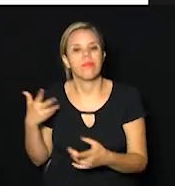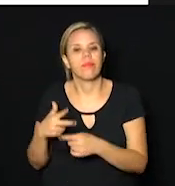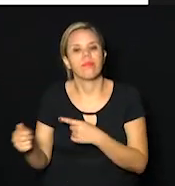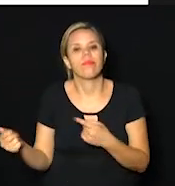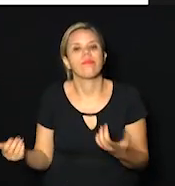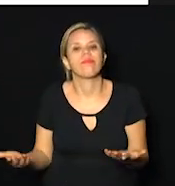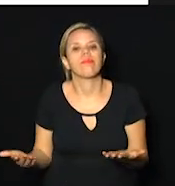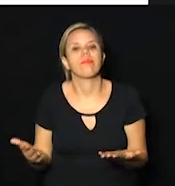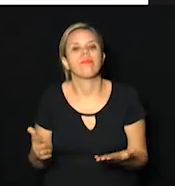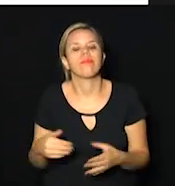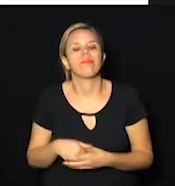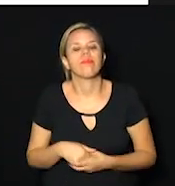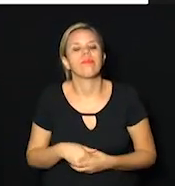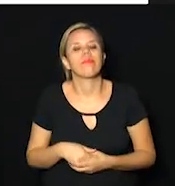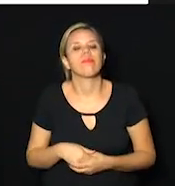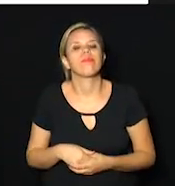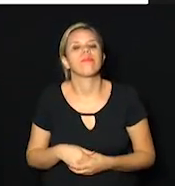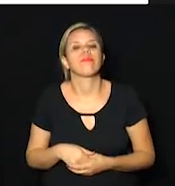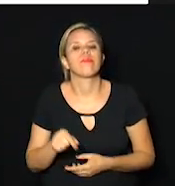como candidato aí?